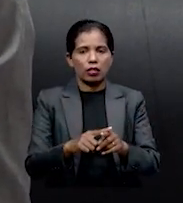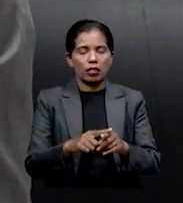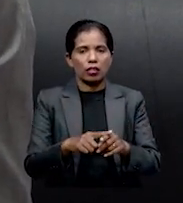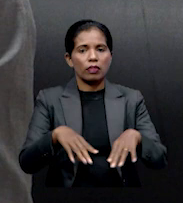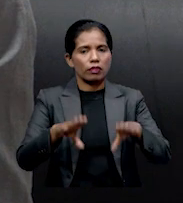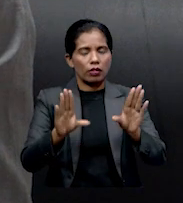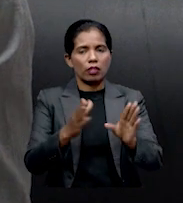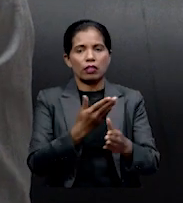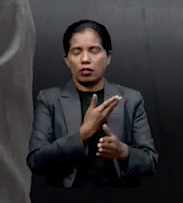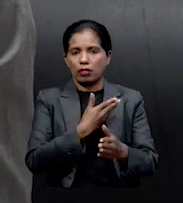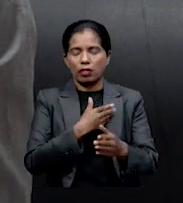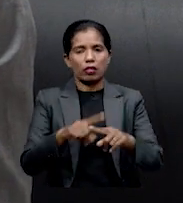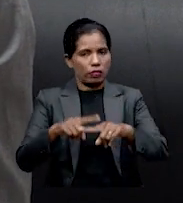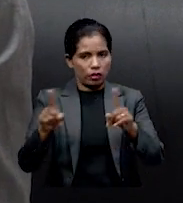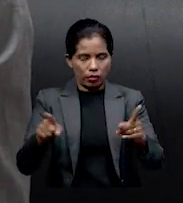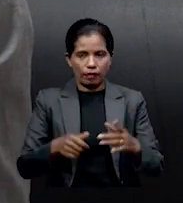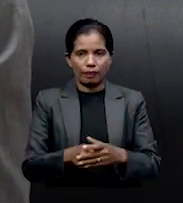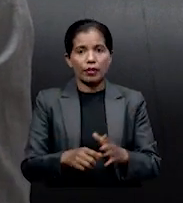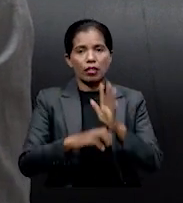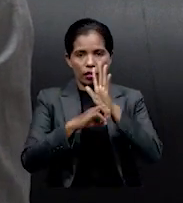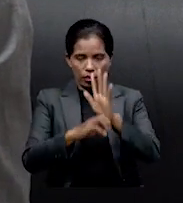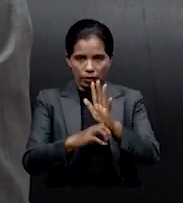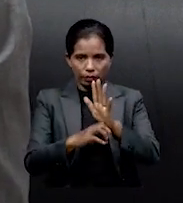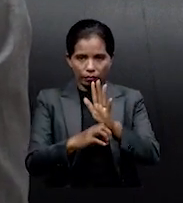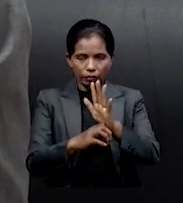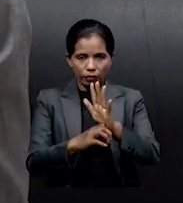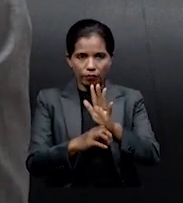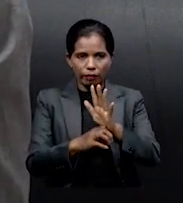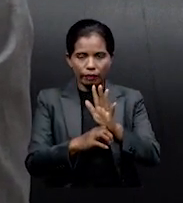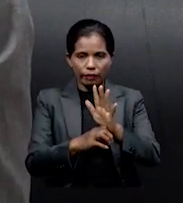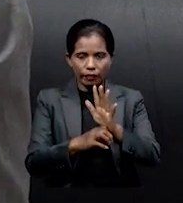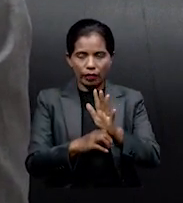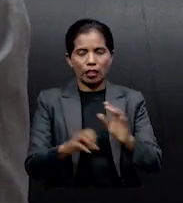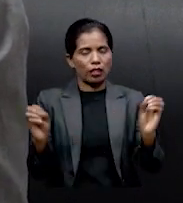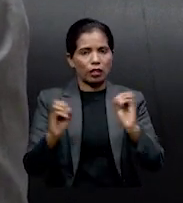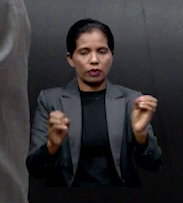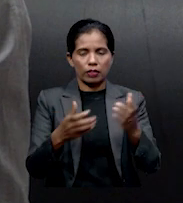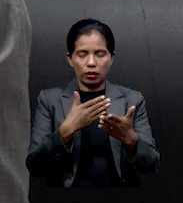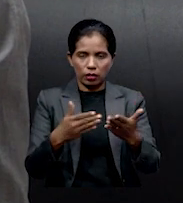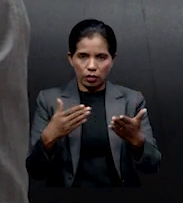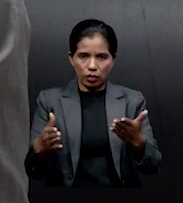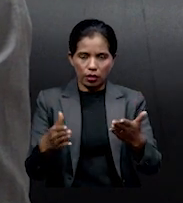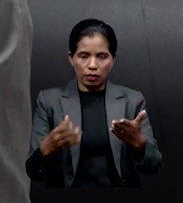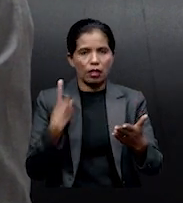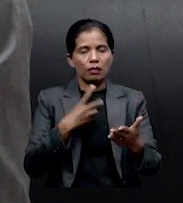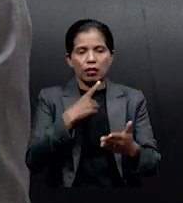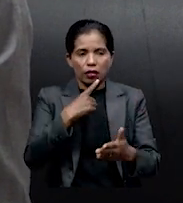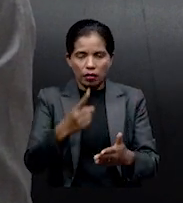Então, eu, por exemplo, boa ser bem a me identifica lá os produtos locais, mas só em a me tem metendo.